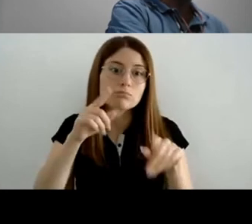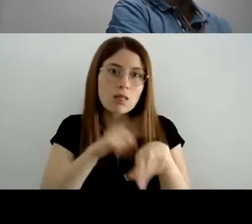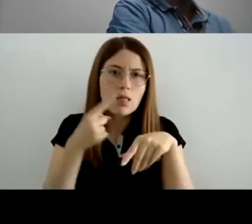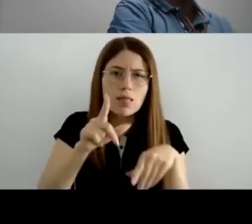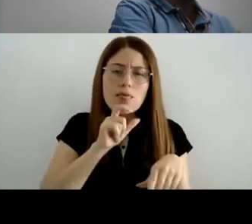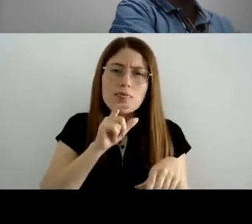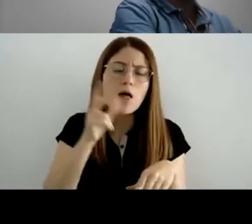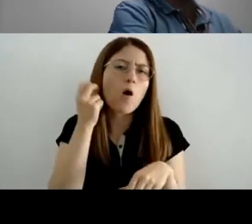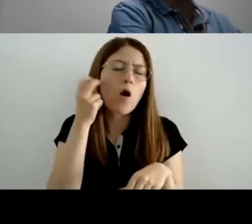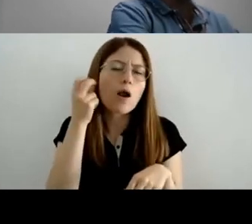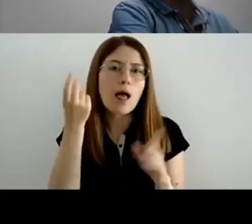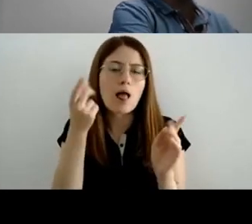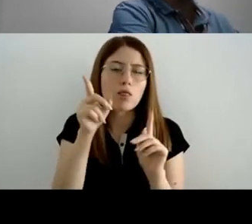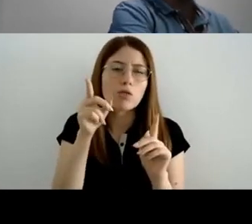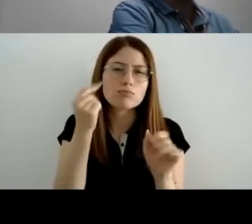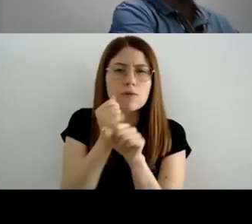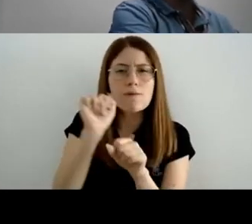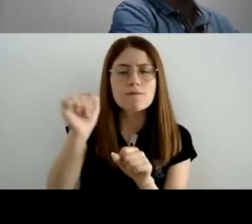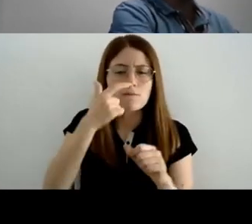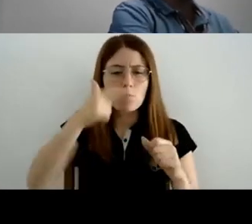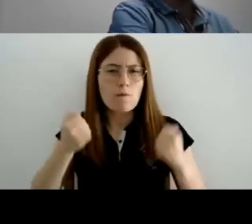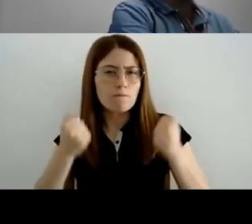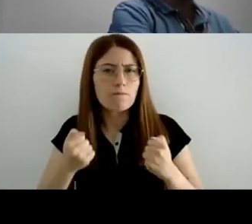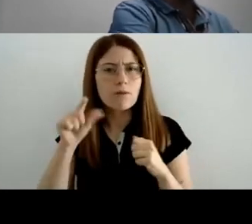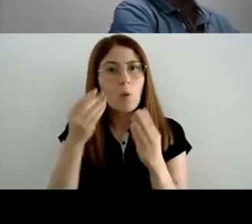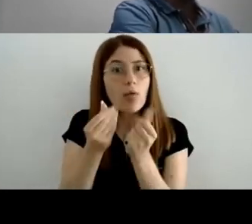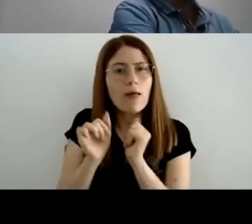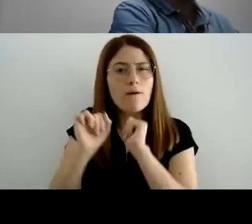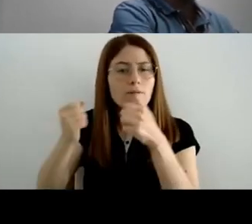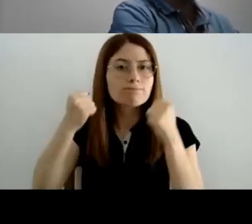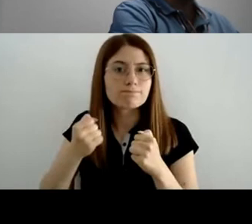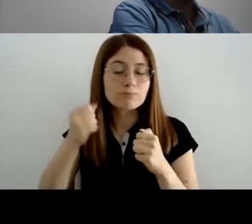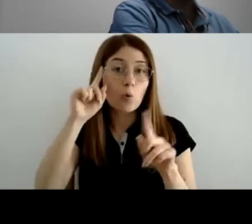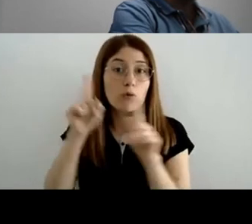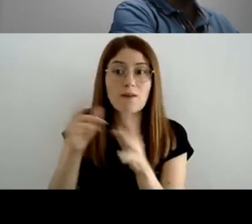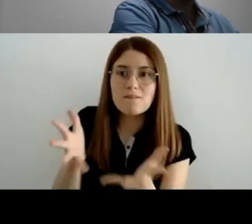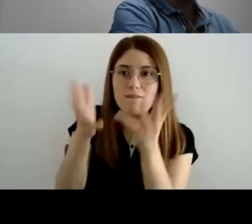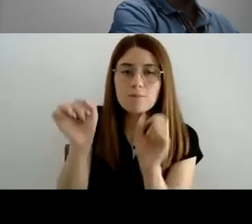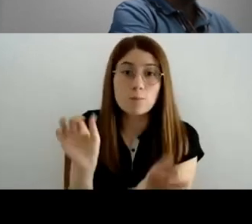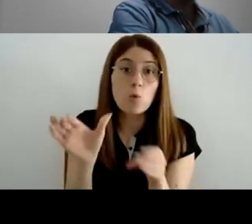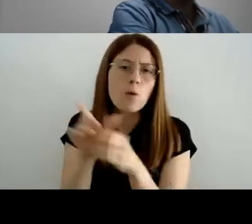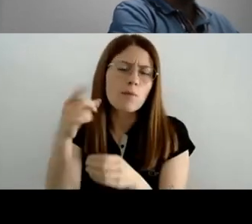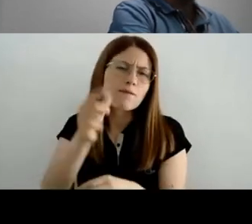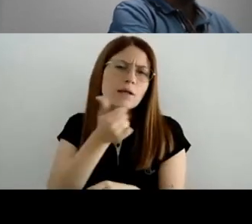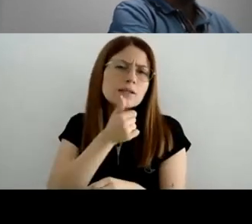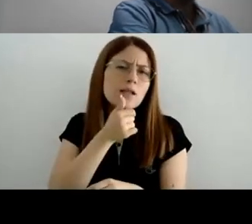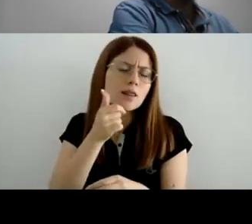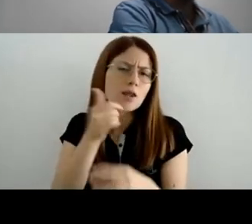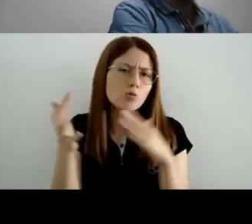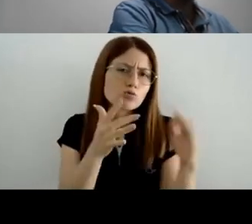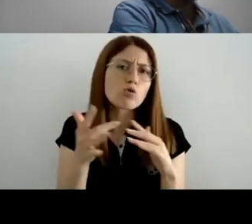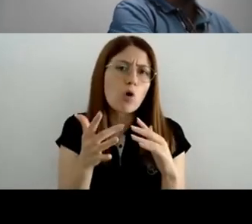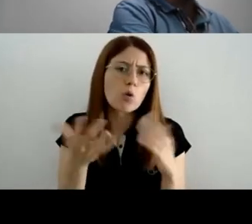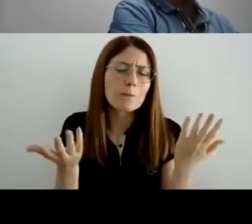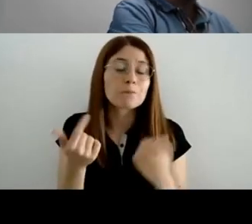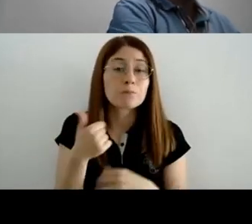sua competência, todo o seu vigor físico, toda a sua qualidade ao serviço do coletivo, ele depois também vai decidir os jogos. Eu achei que isso é